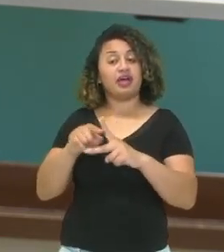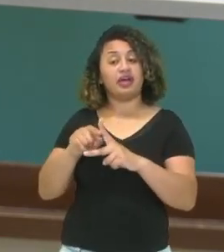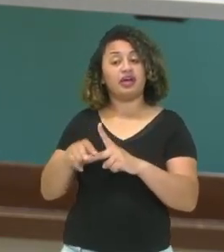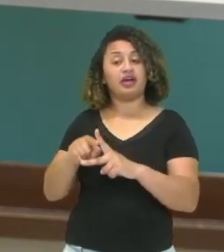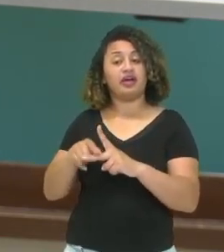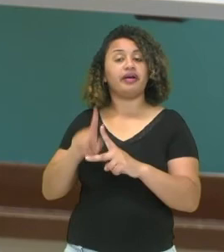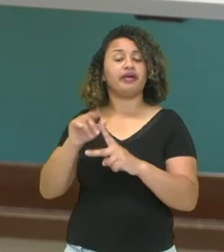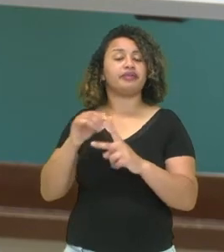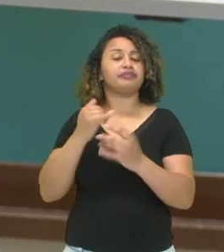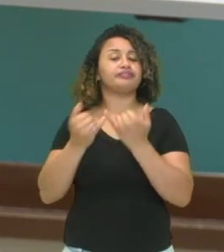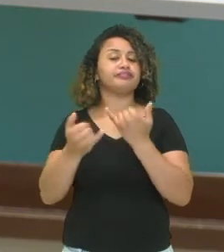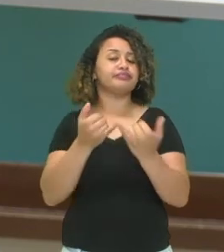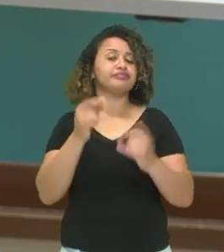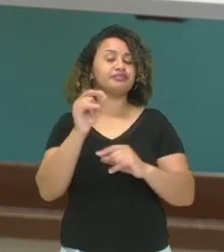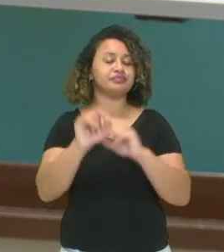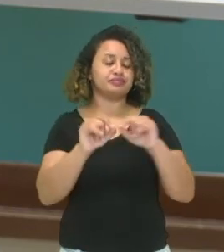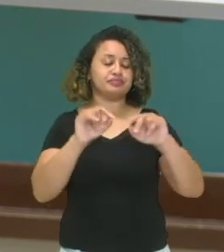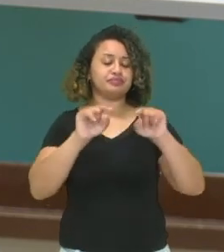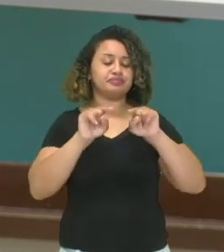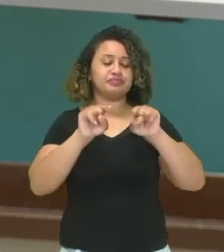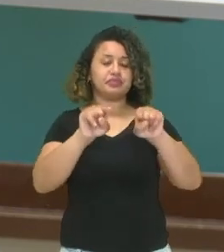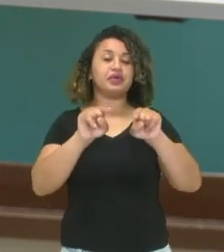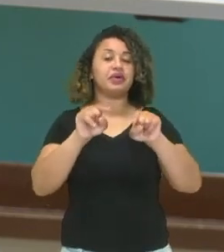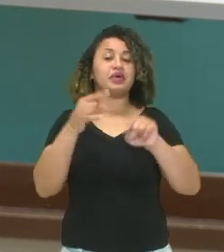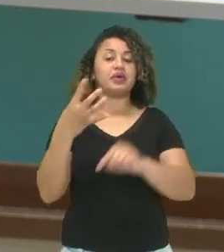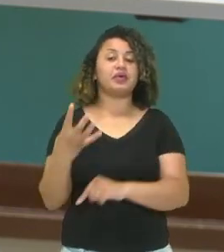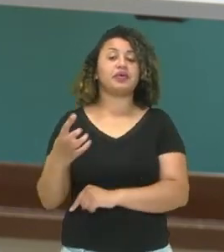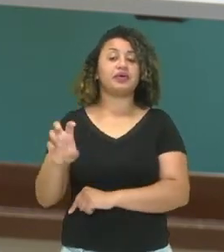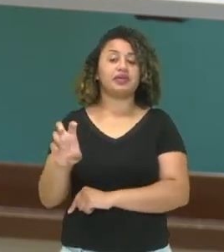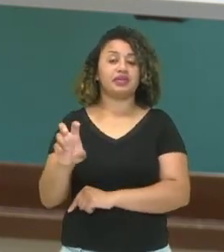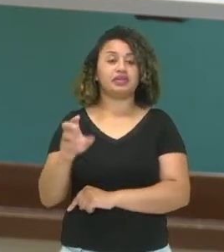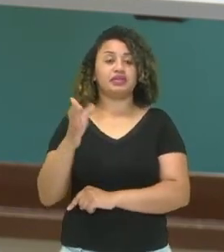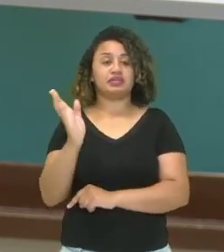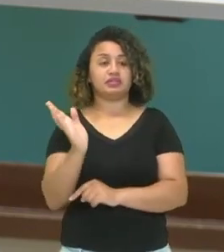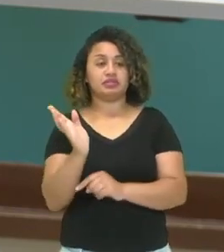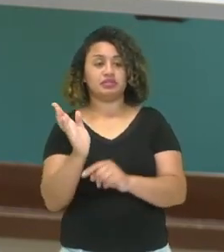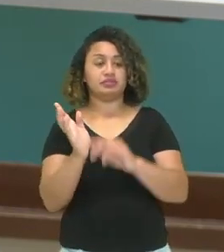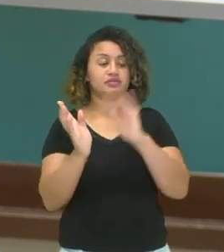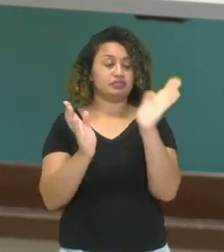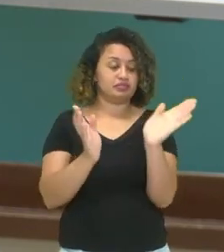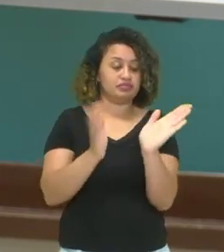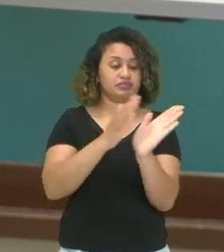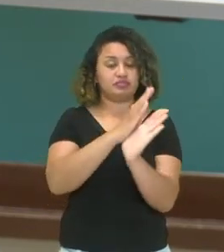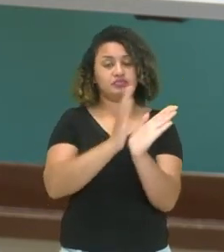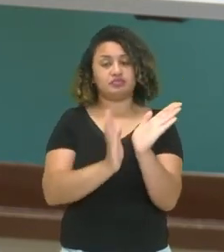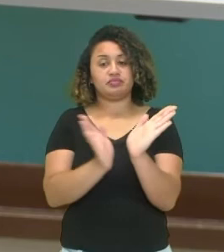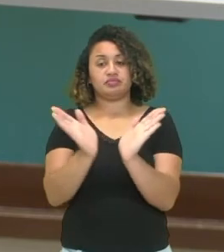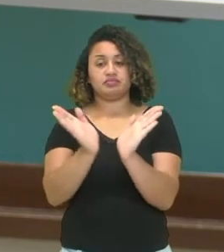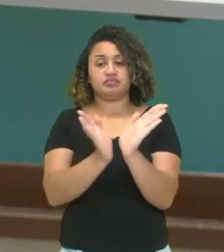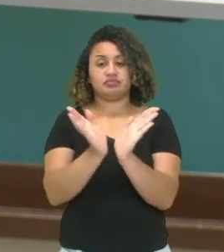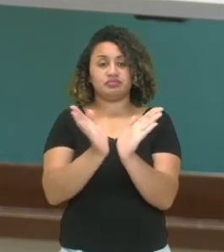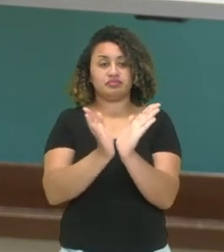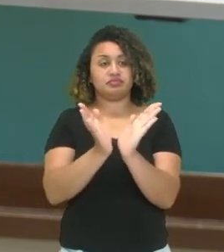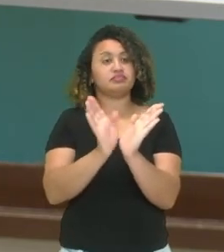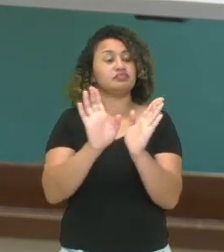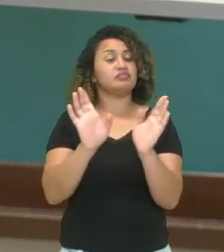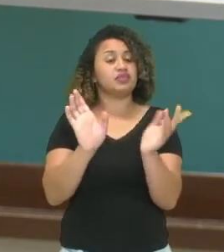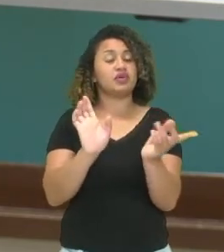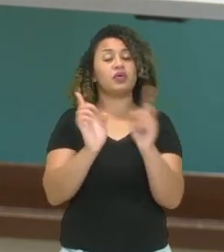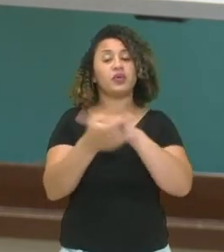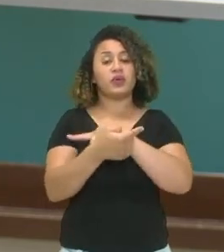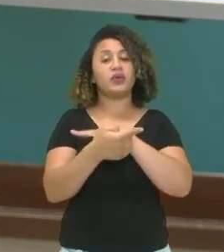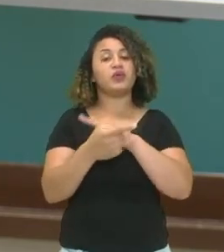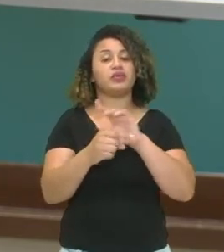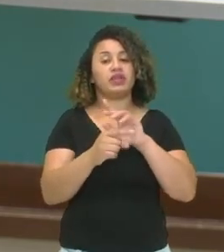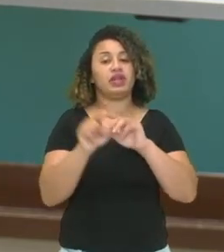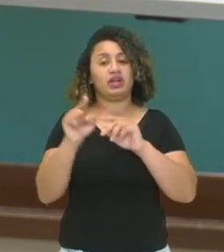vai ser simétrico ao de 45, né? Que é 1 a tangente, só que como ele é simétrico, ele vai ser